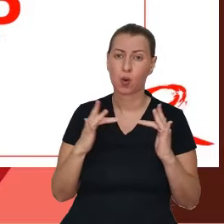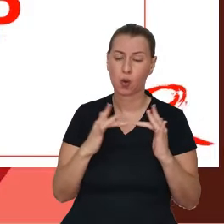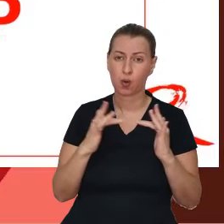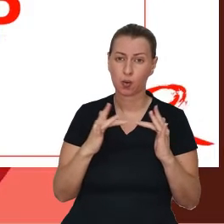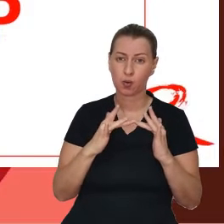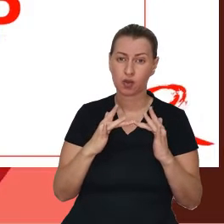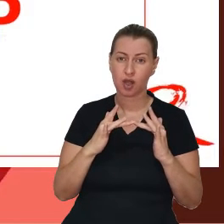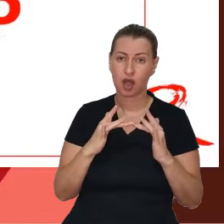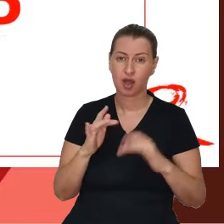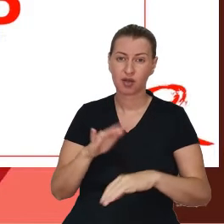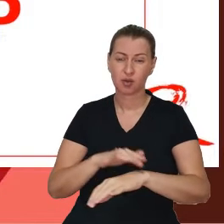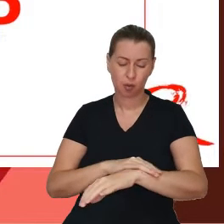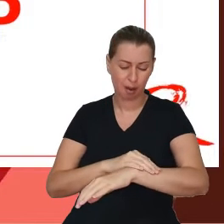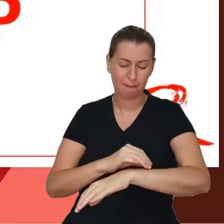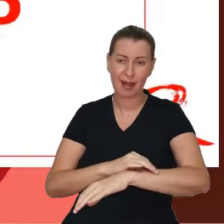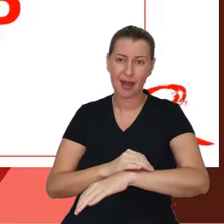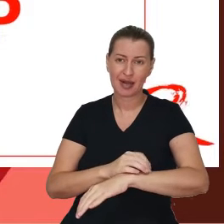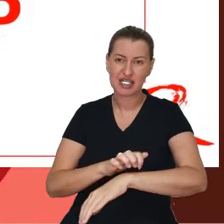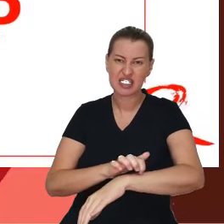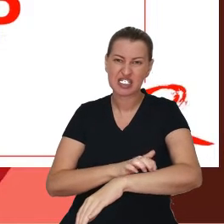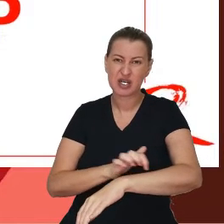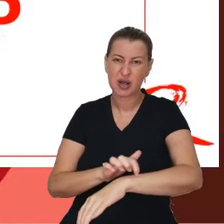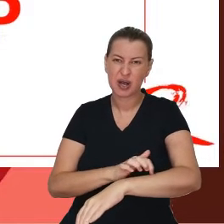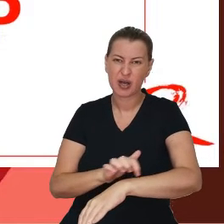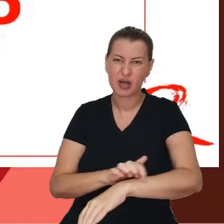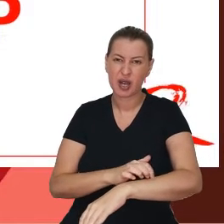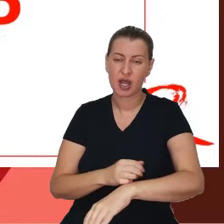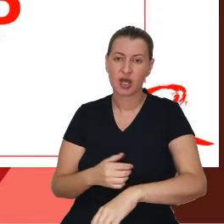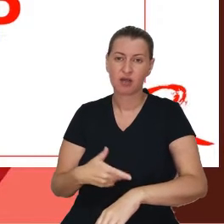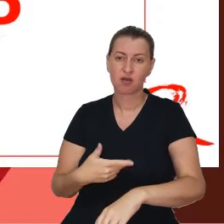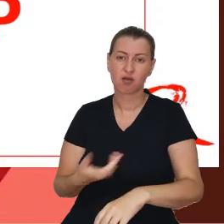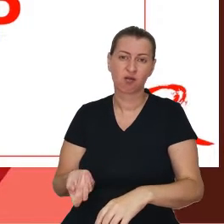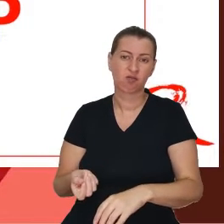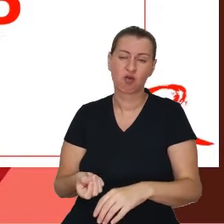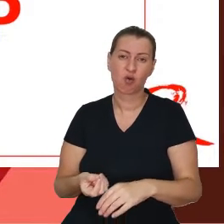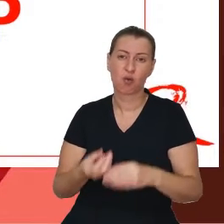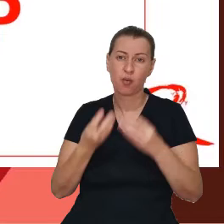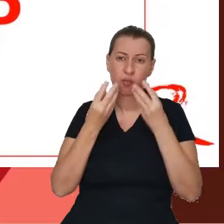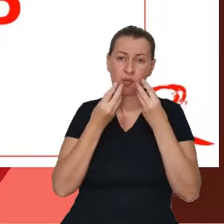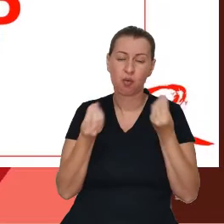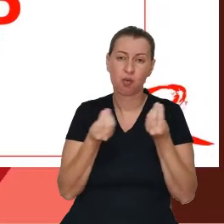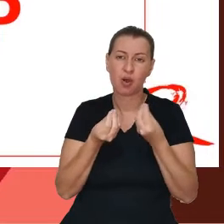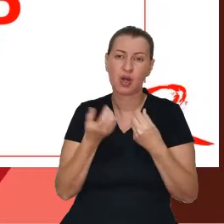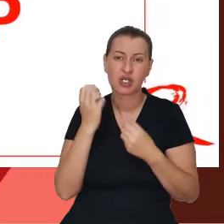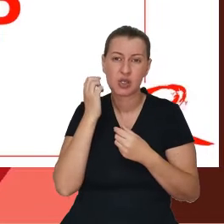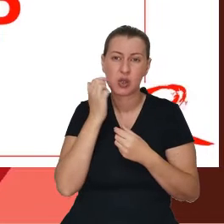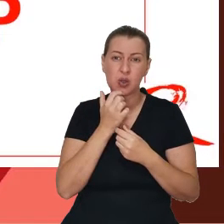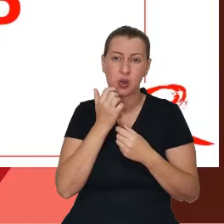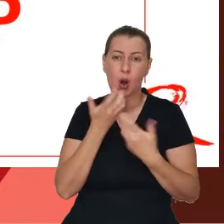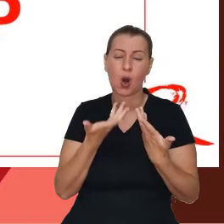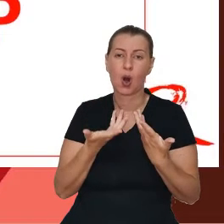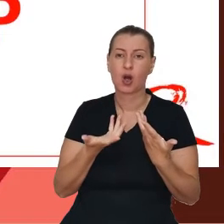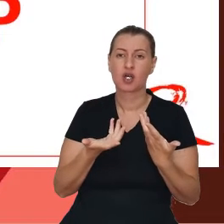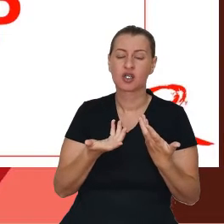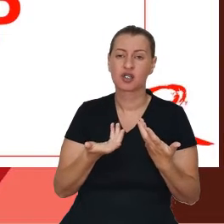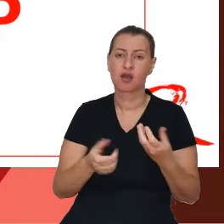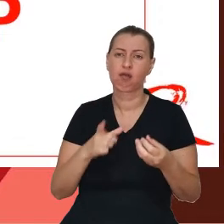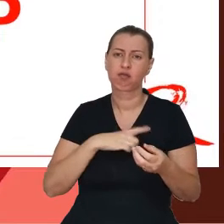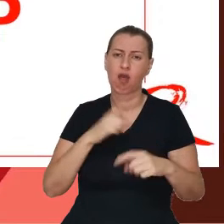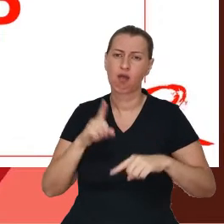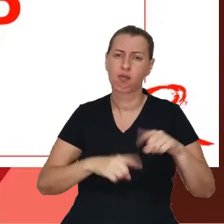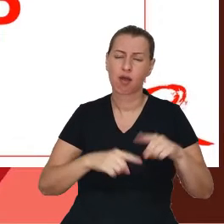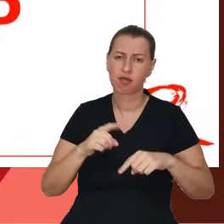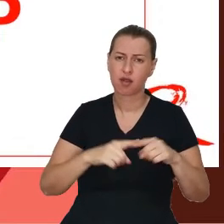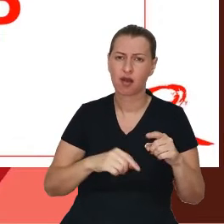a pele não íntegra ou com uma mucosa, ou acabo me picando, né, com algum material biológico que tem a possibilidade de